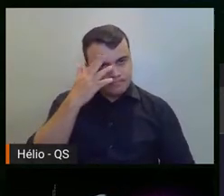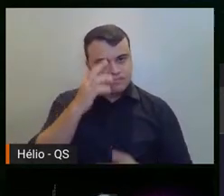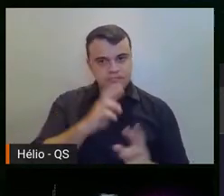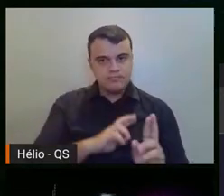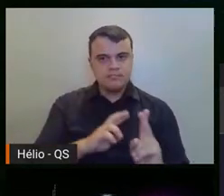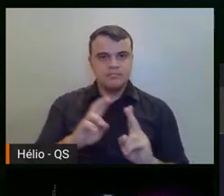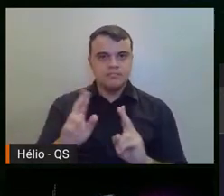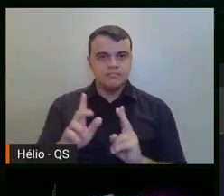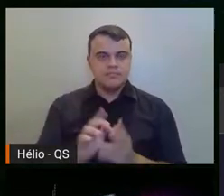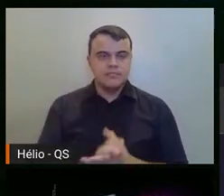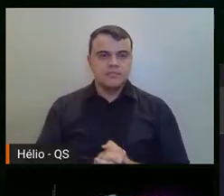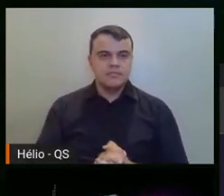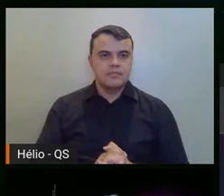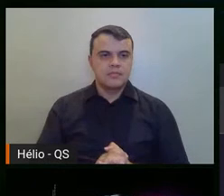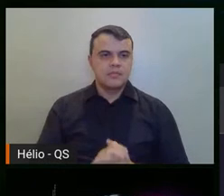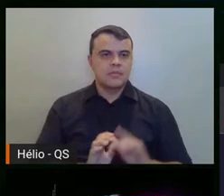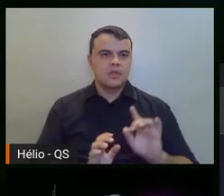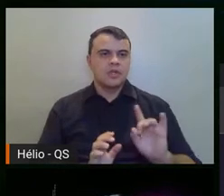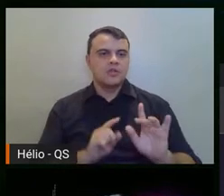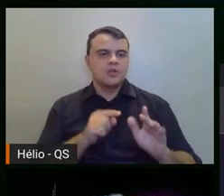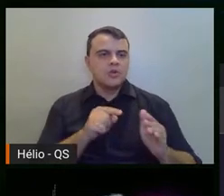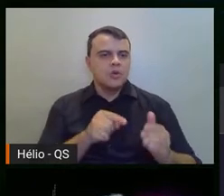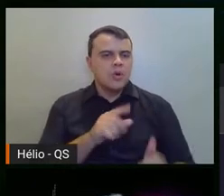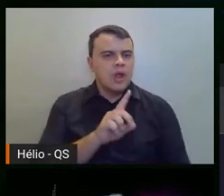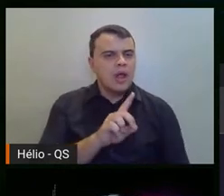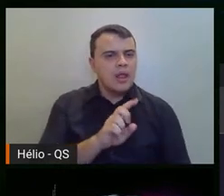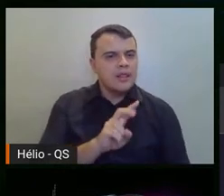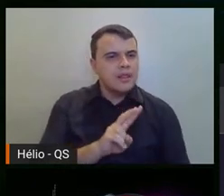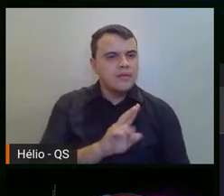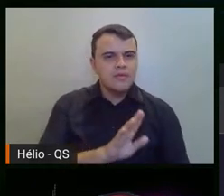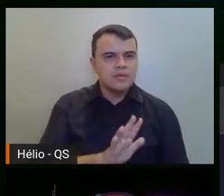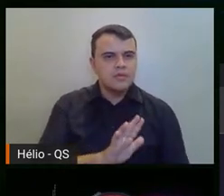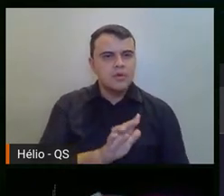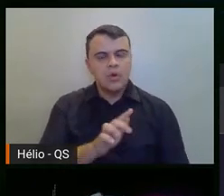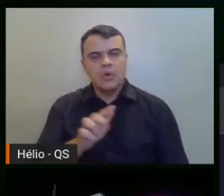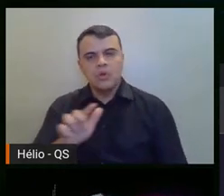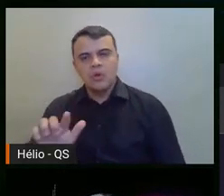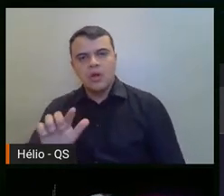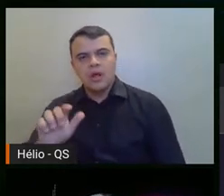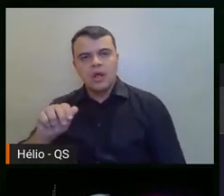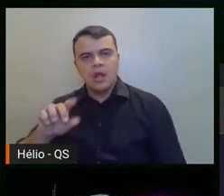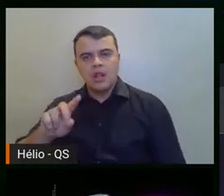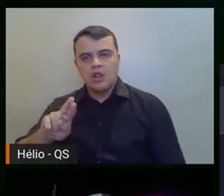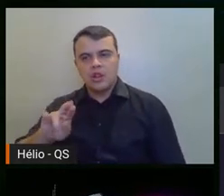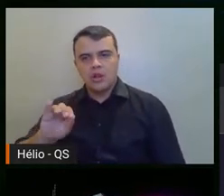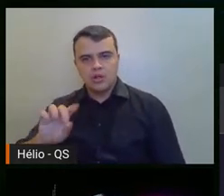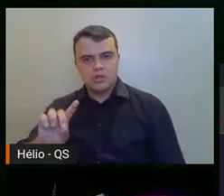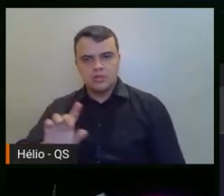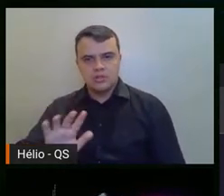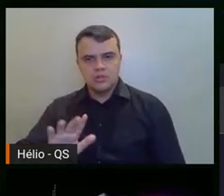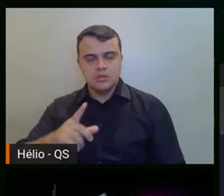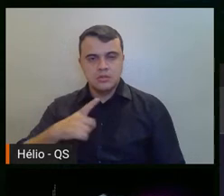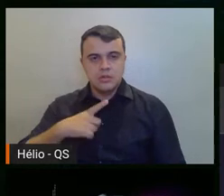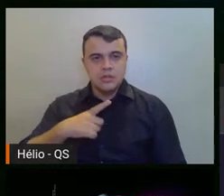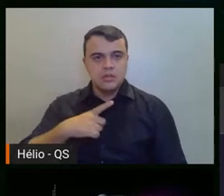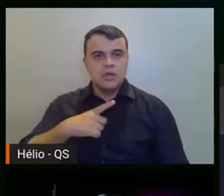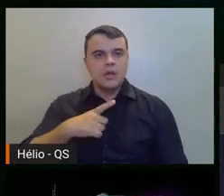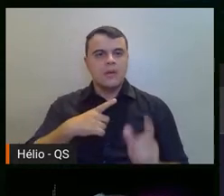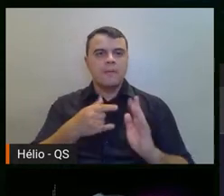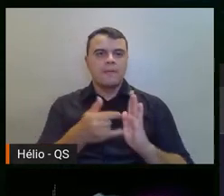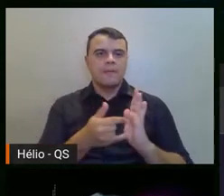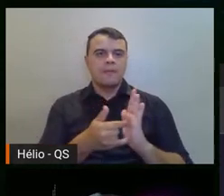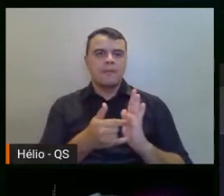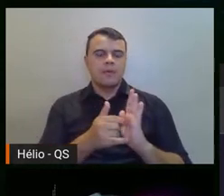diferenças né nem sempre a gente vai ter só um deve que é a IOS um deve que Android depende da empresa né Às vezes o cara tem um programador só